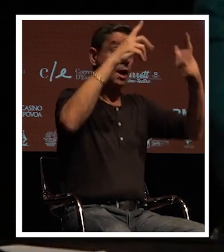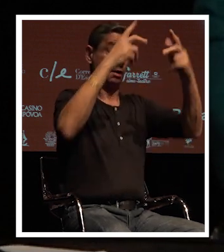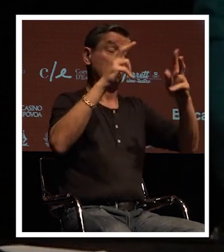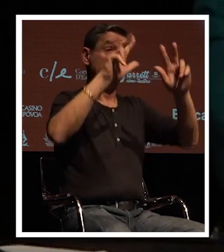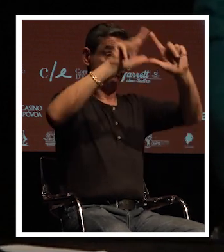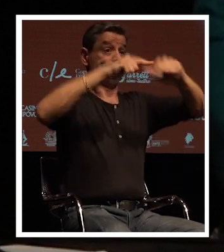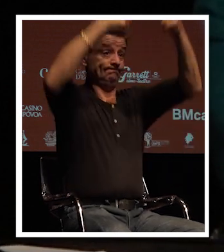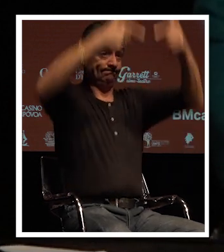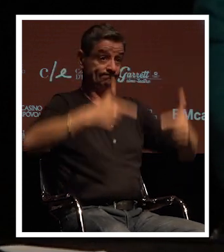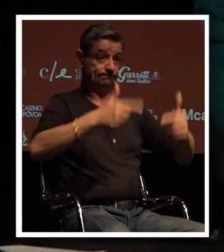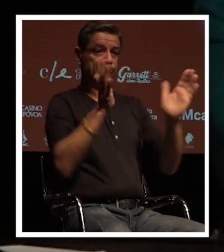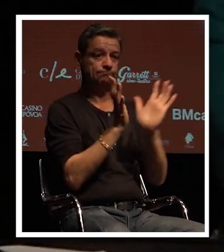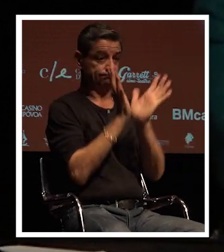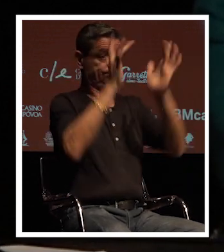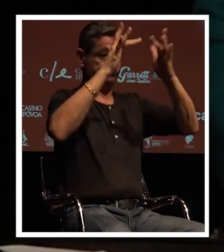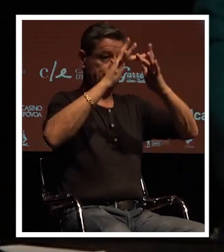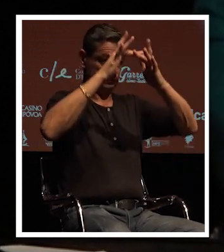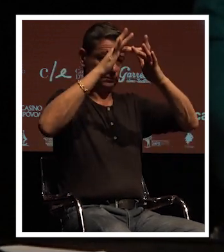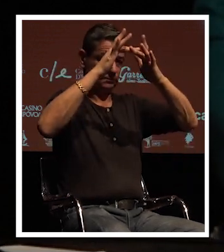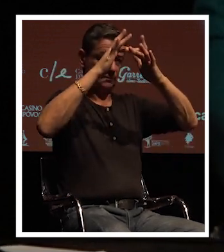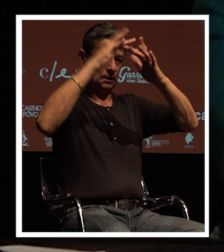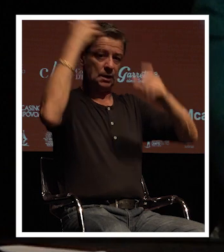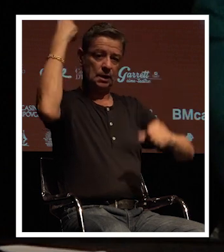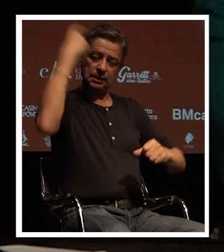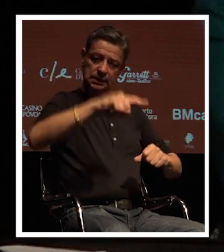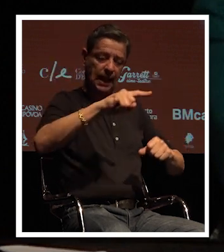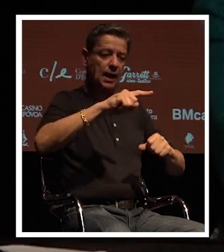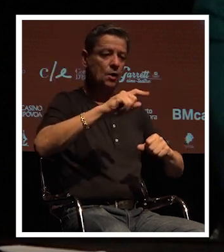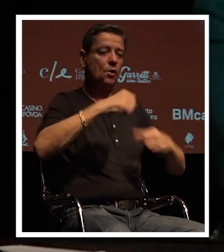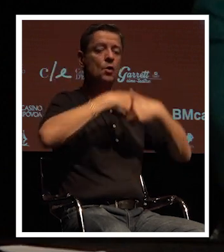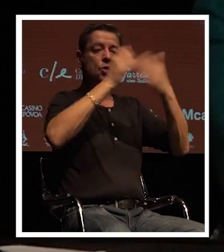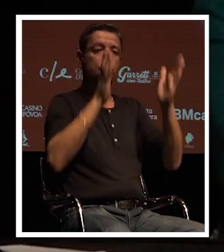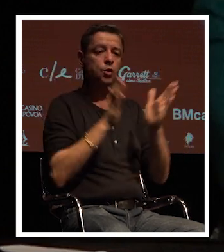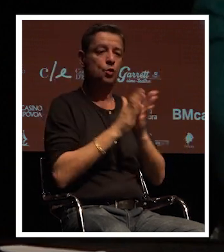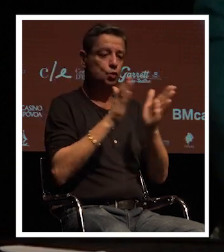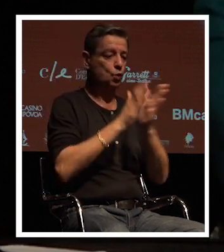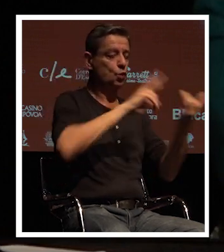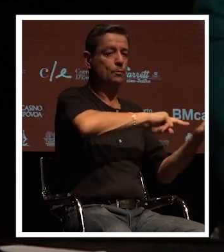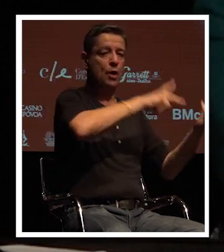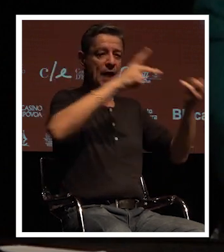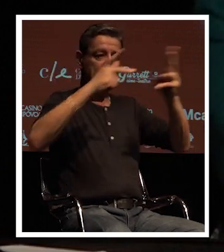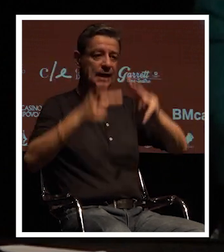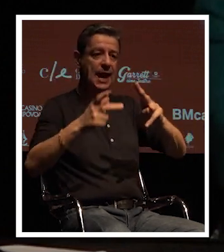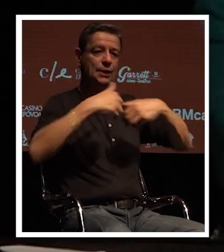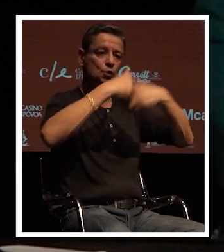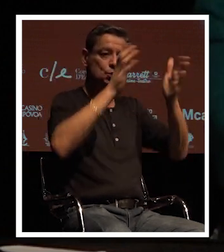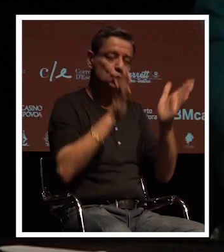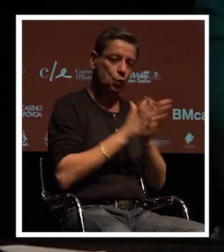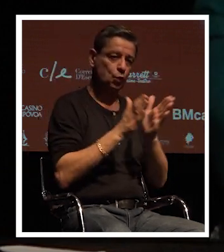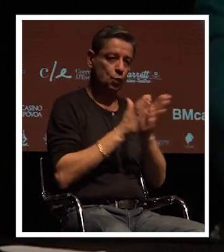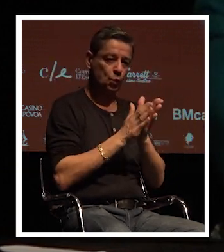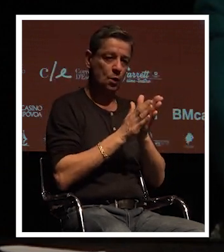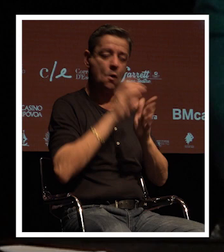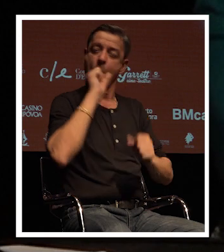uma cláusula na qual fica com proprietário de tudo e pode alterar tudo o que lá está pode alterar pode